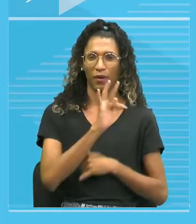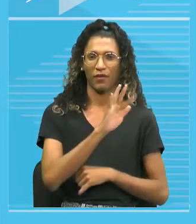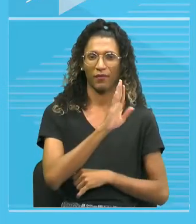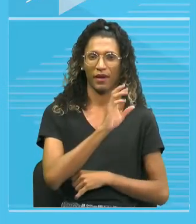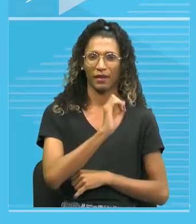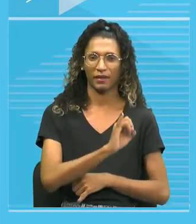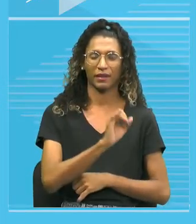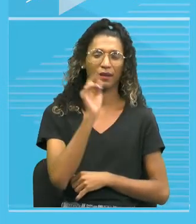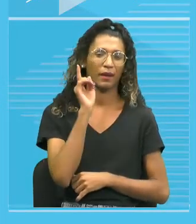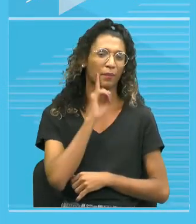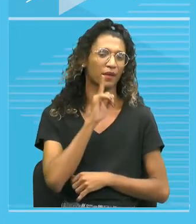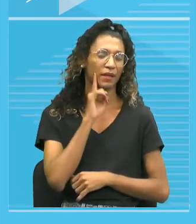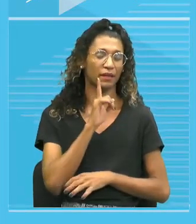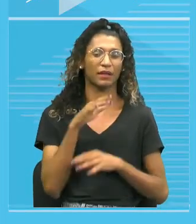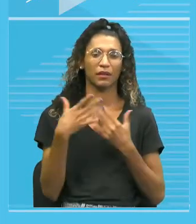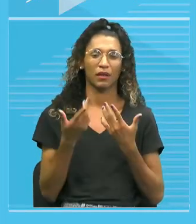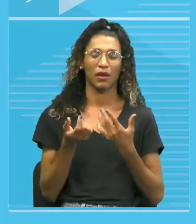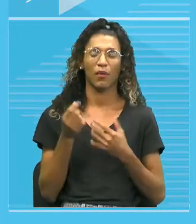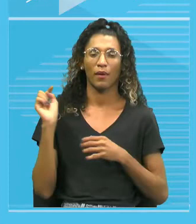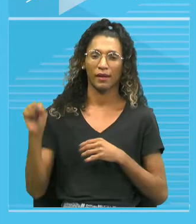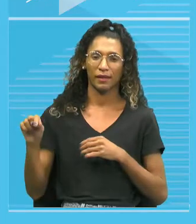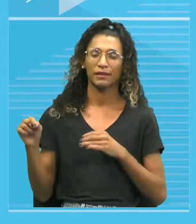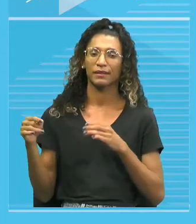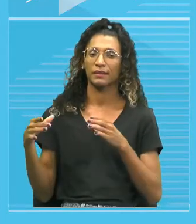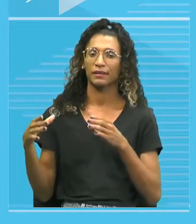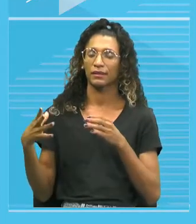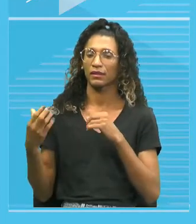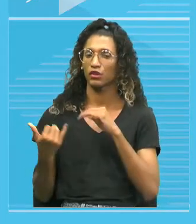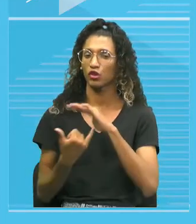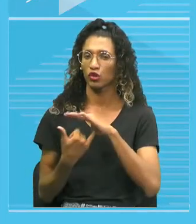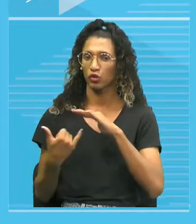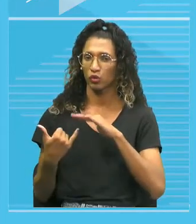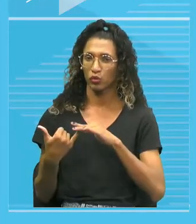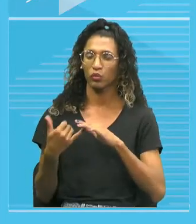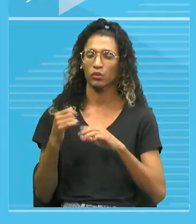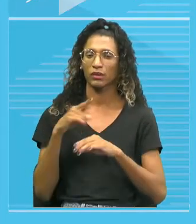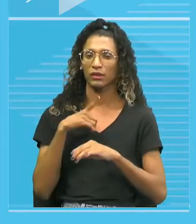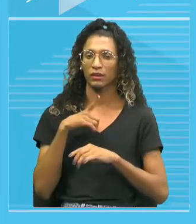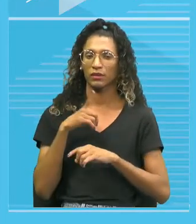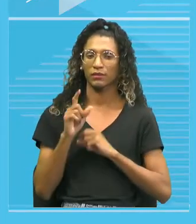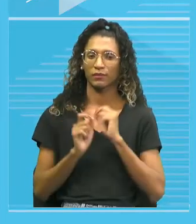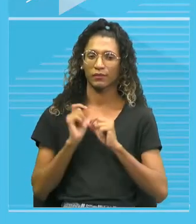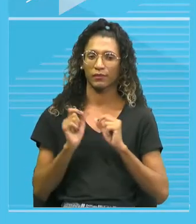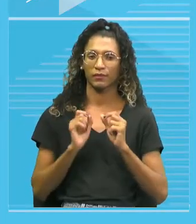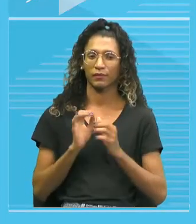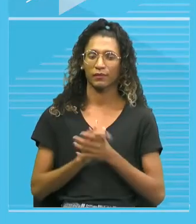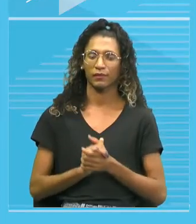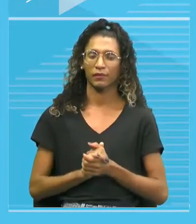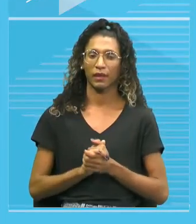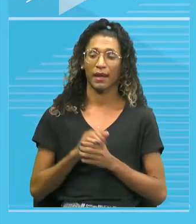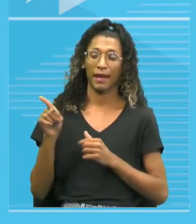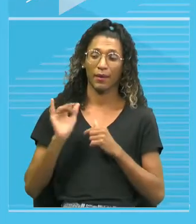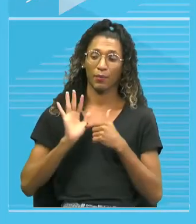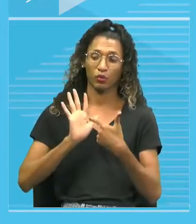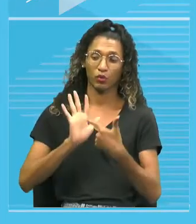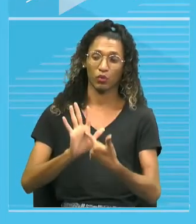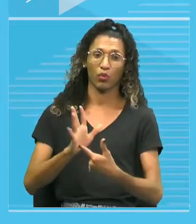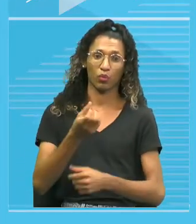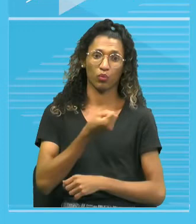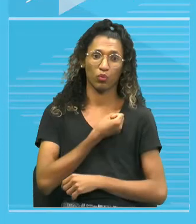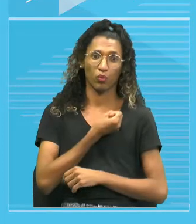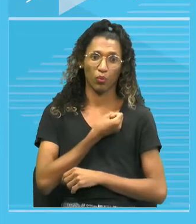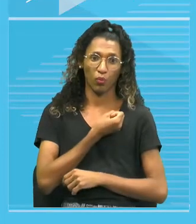norte-americano, esse órgão, ele deu como número oficial de